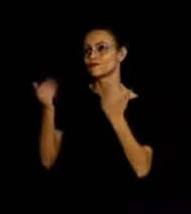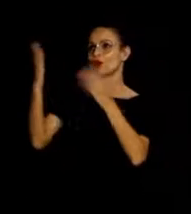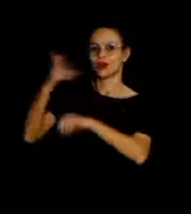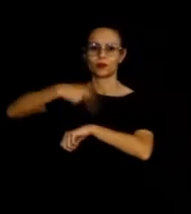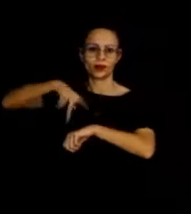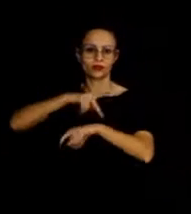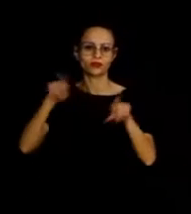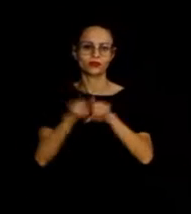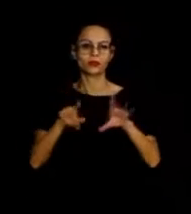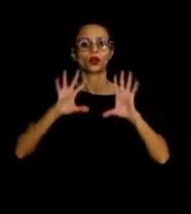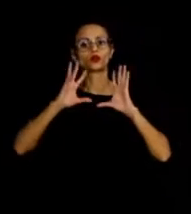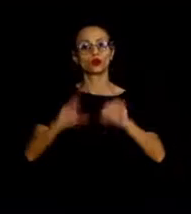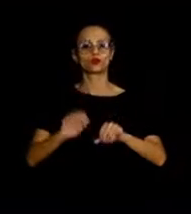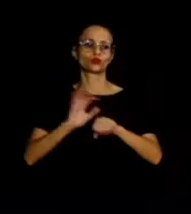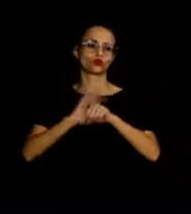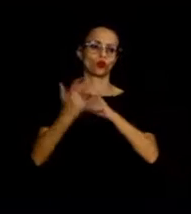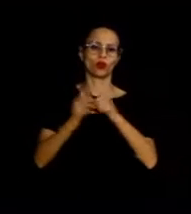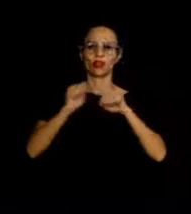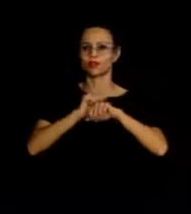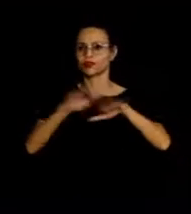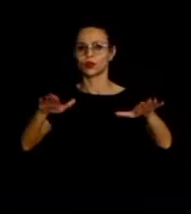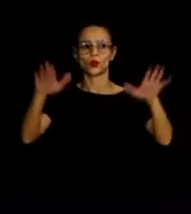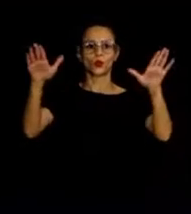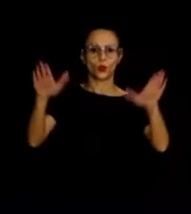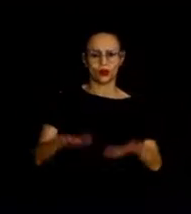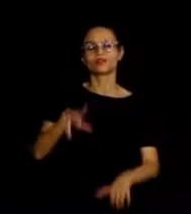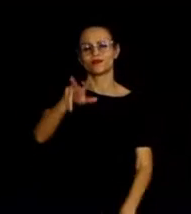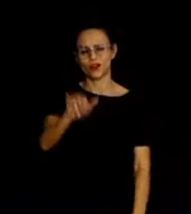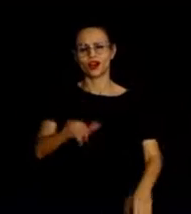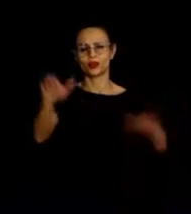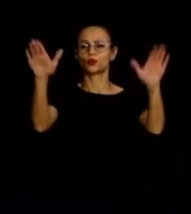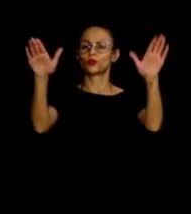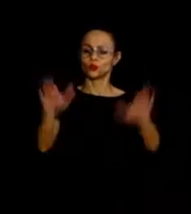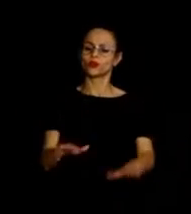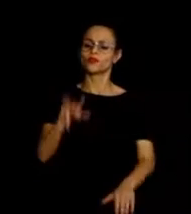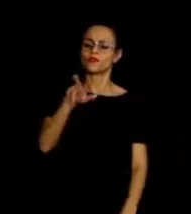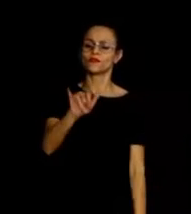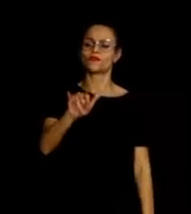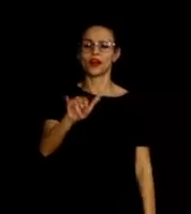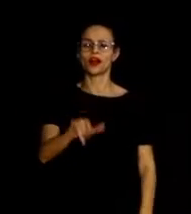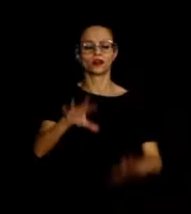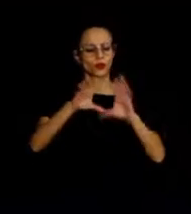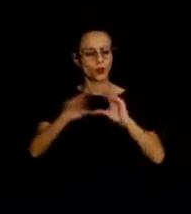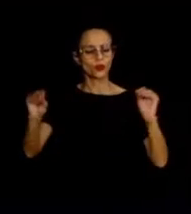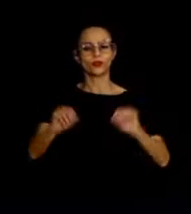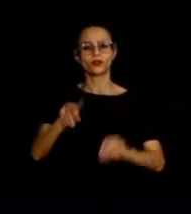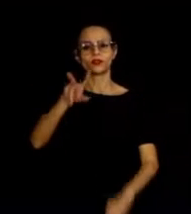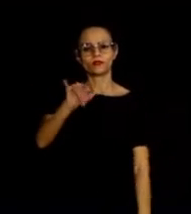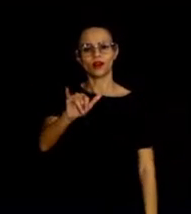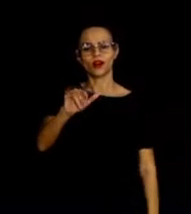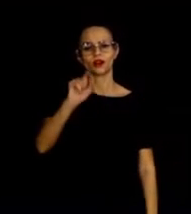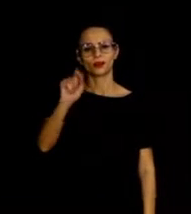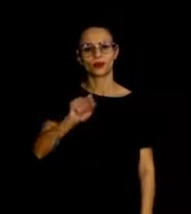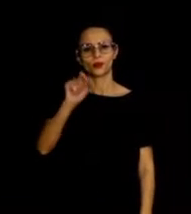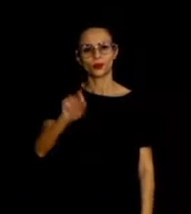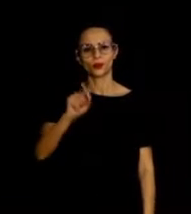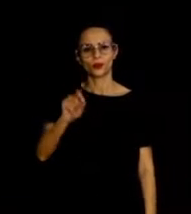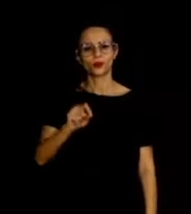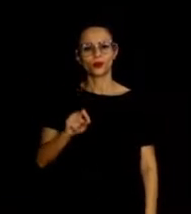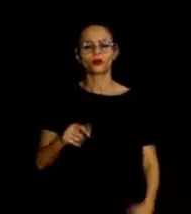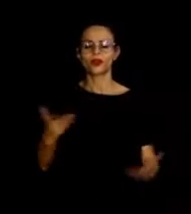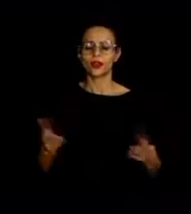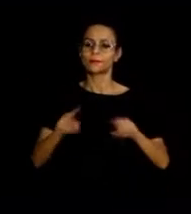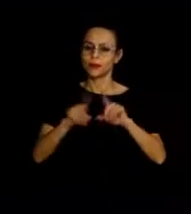para fora quando também tudo isso que a gente tá vivendo acalmar e vai acalmar evidentemente vai passar algum